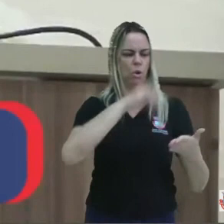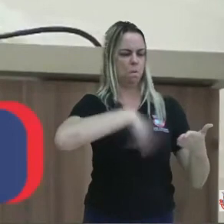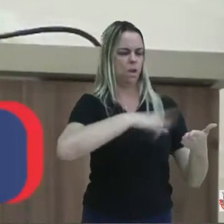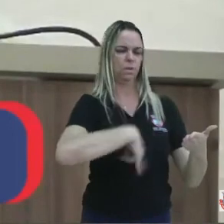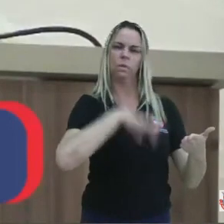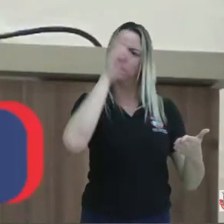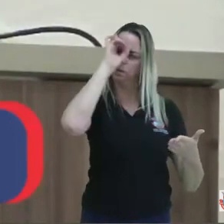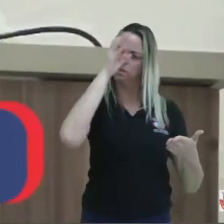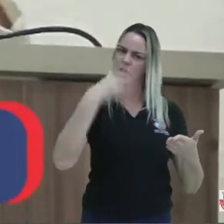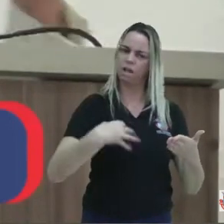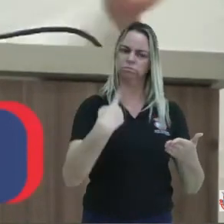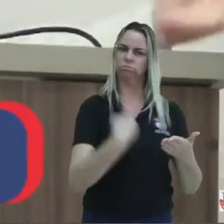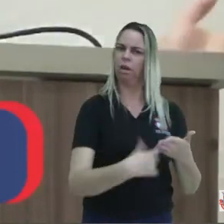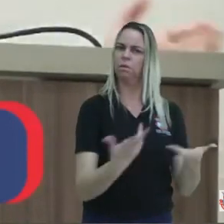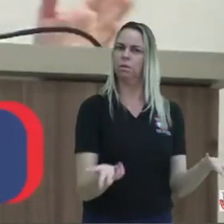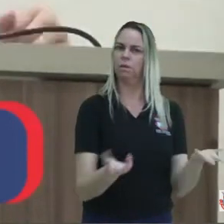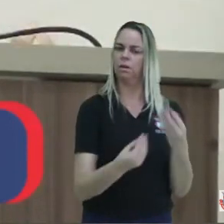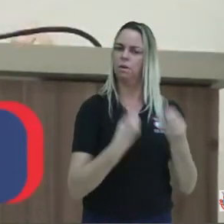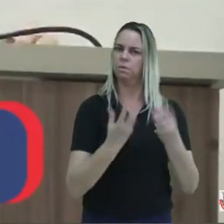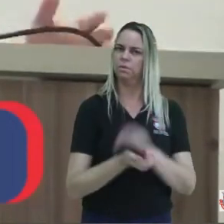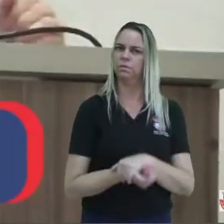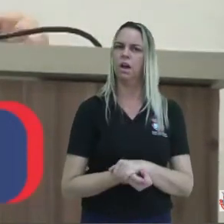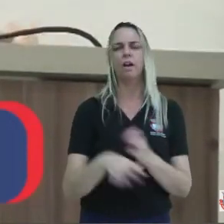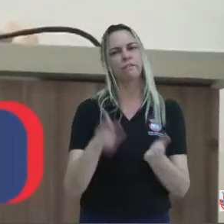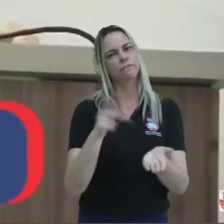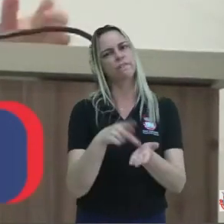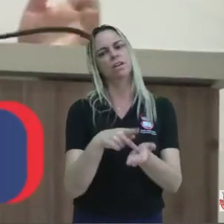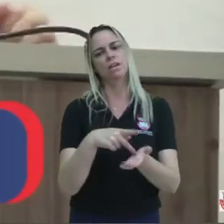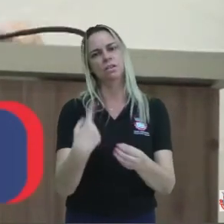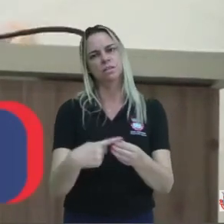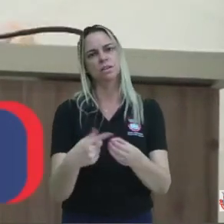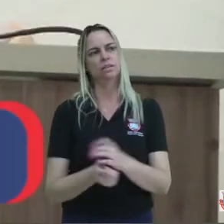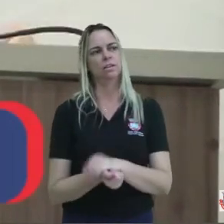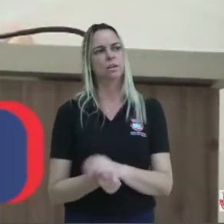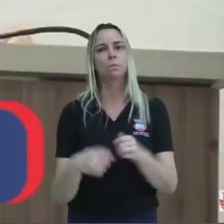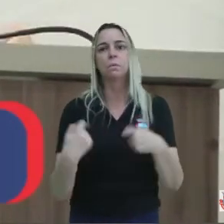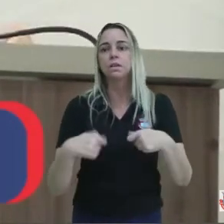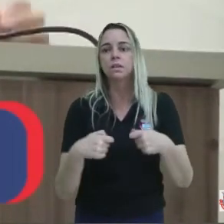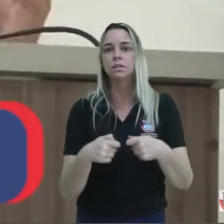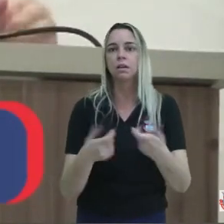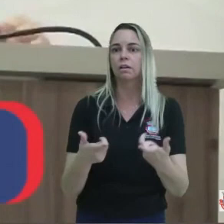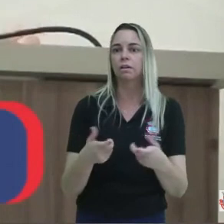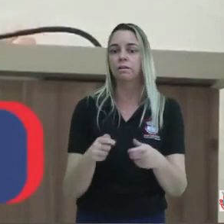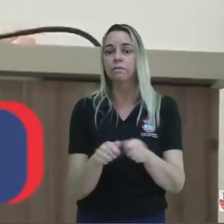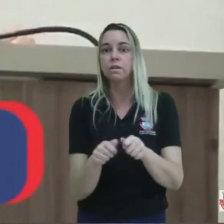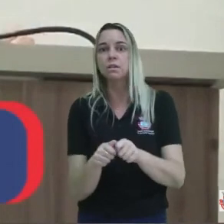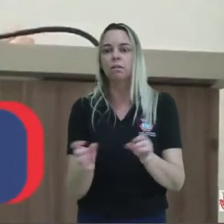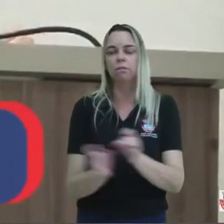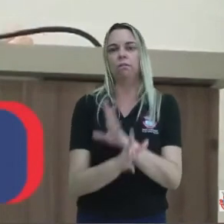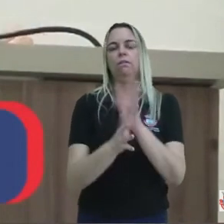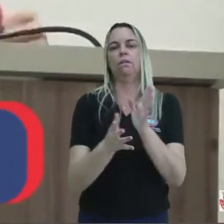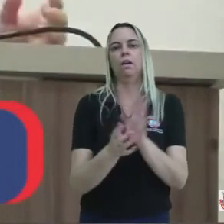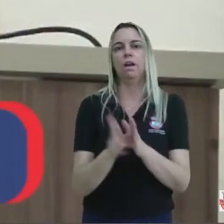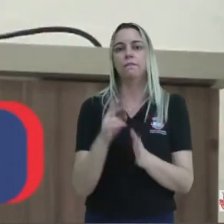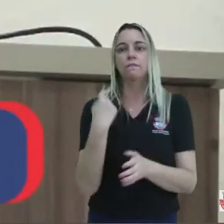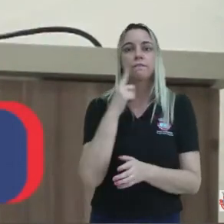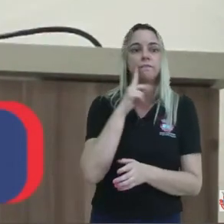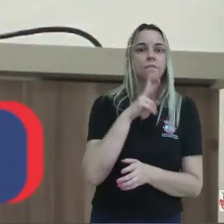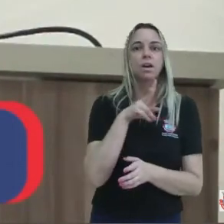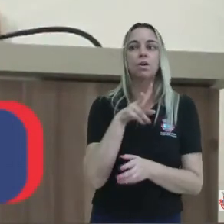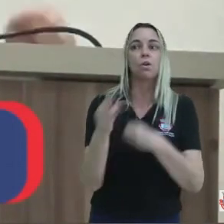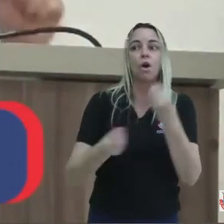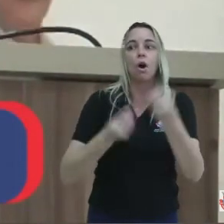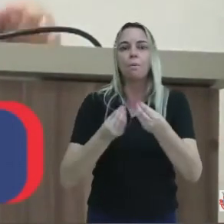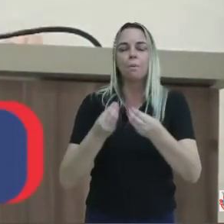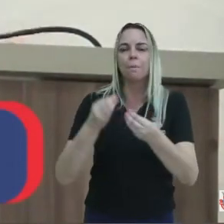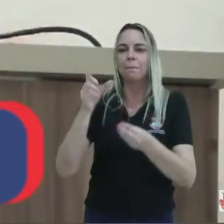os pais de família que trabalham em granja, escondido nas estradas, com medo de passar, para não perder sua moto, que a gente sabe